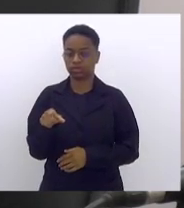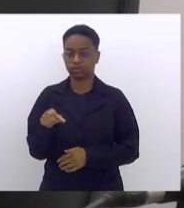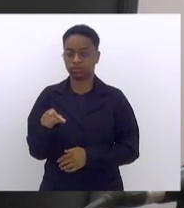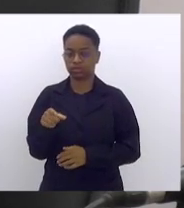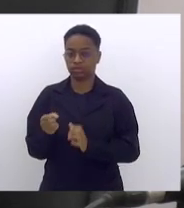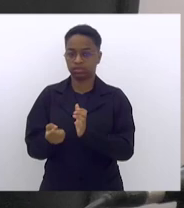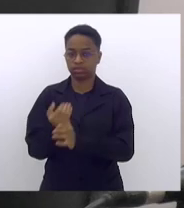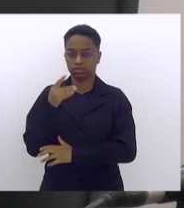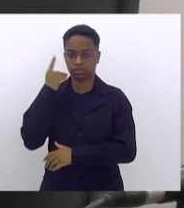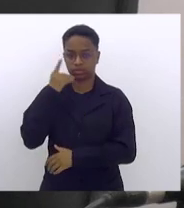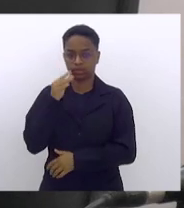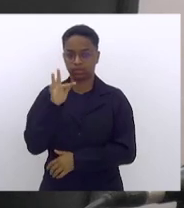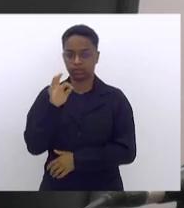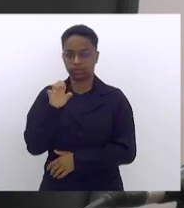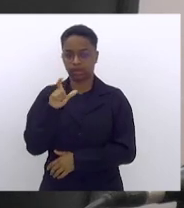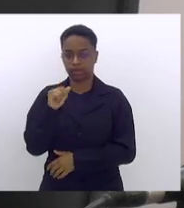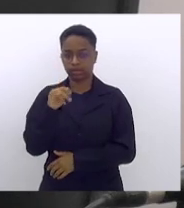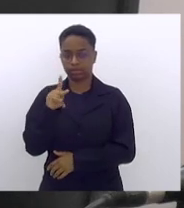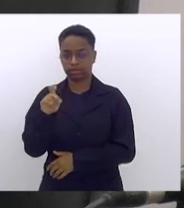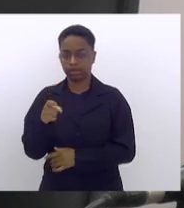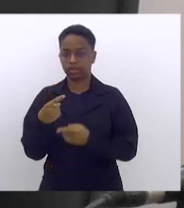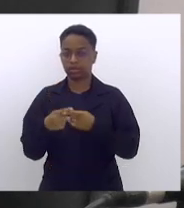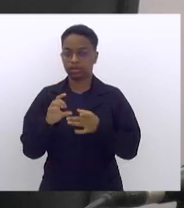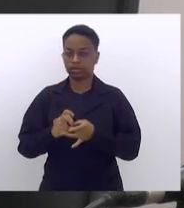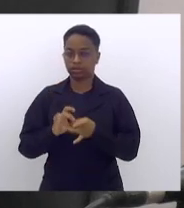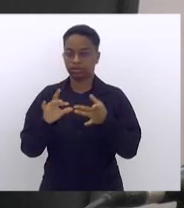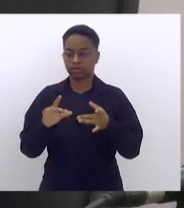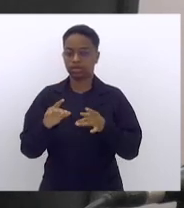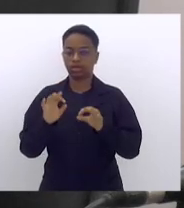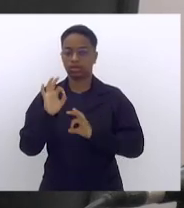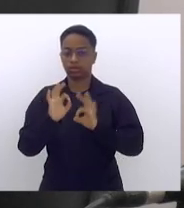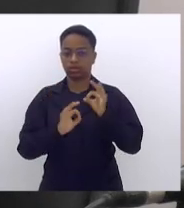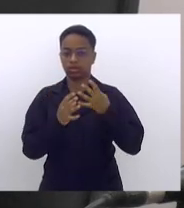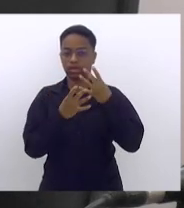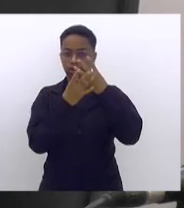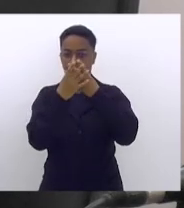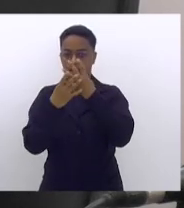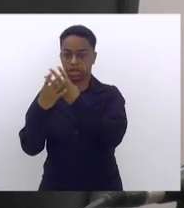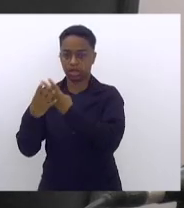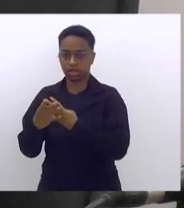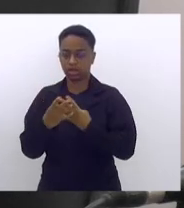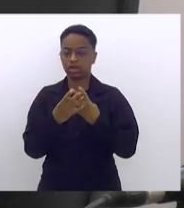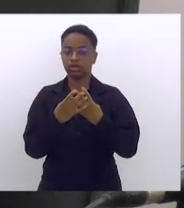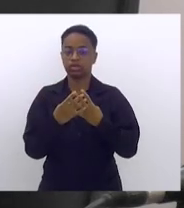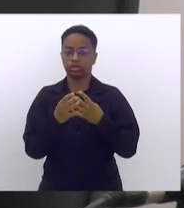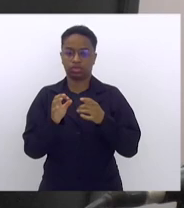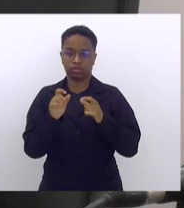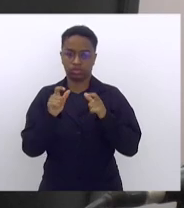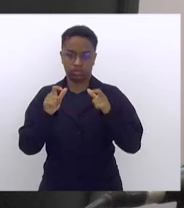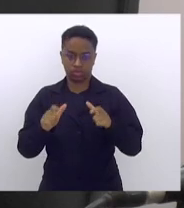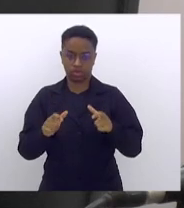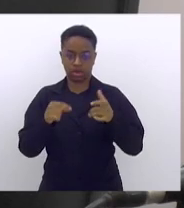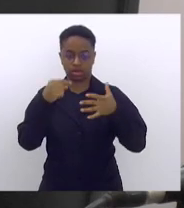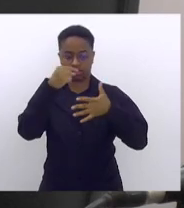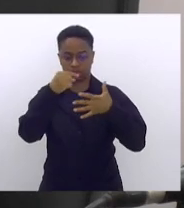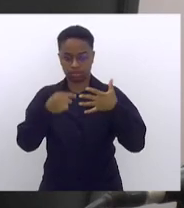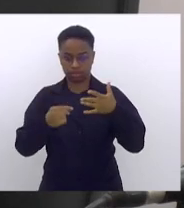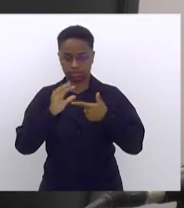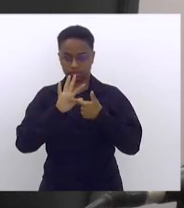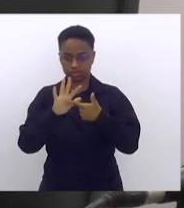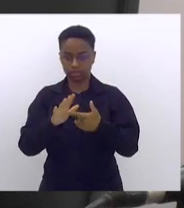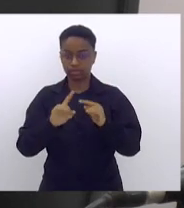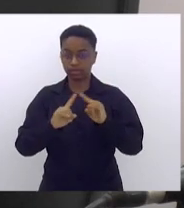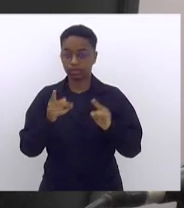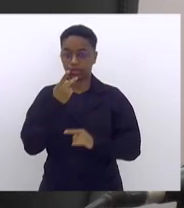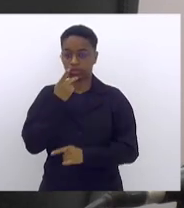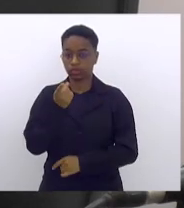de autoria do deputado Felipe Soares, que permite a instalação de tela mosquiteira nos locais que especifica. Ele não